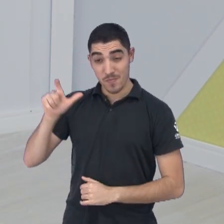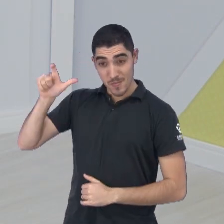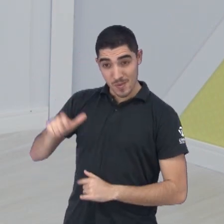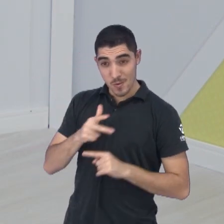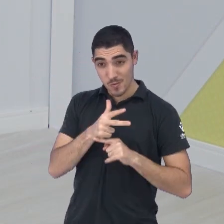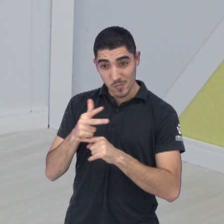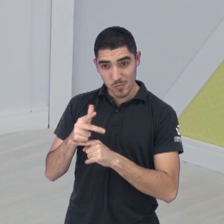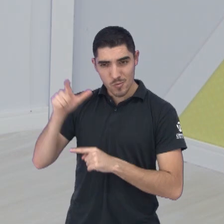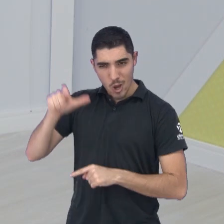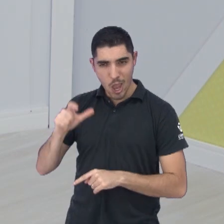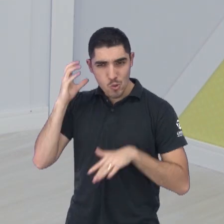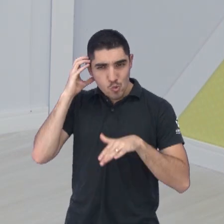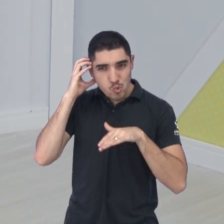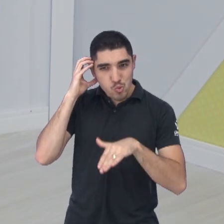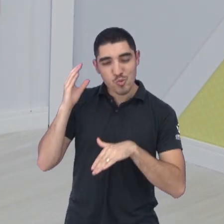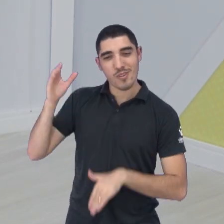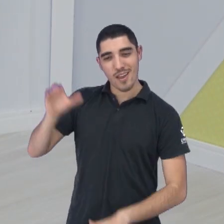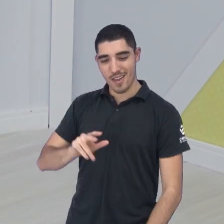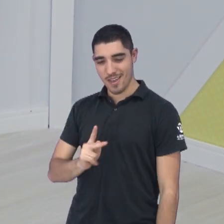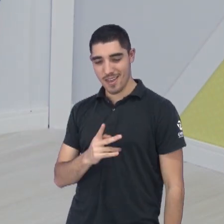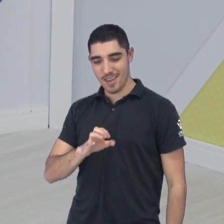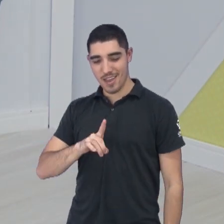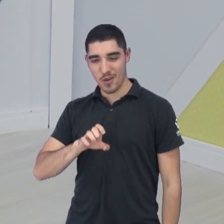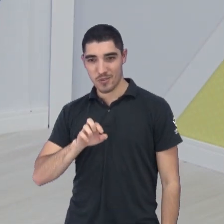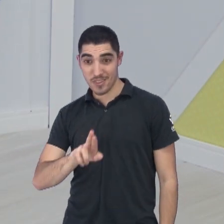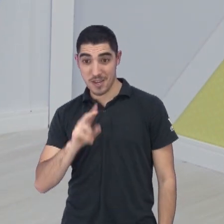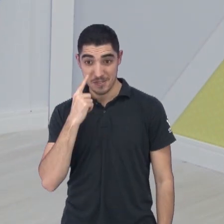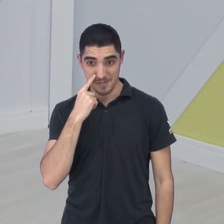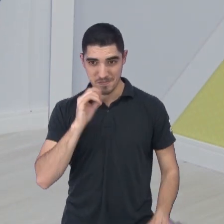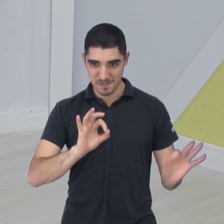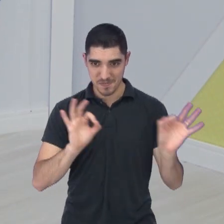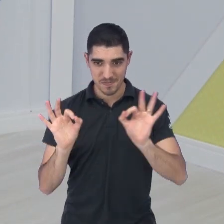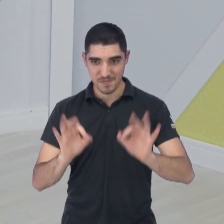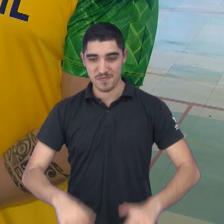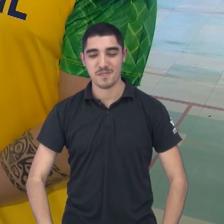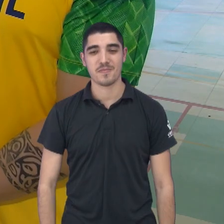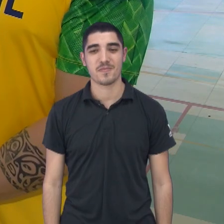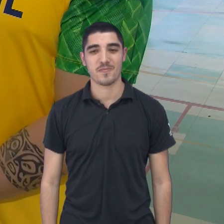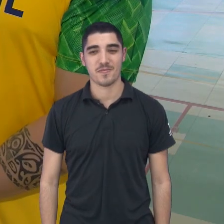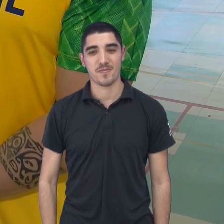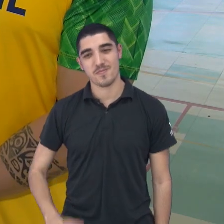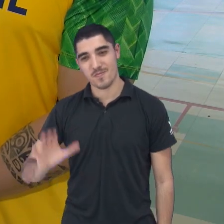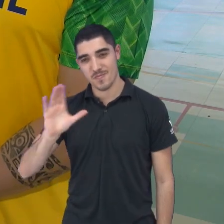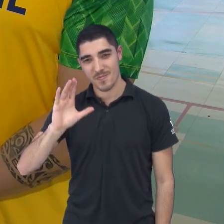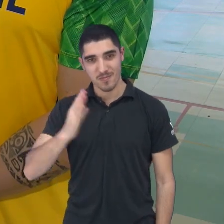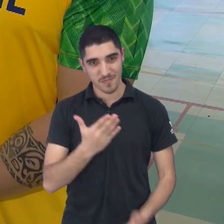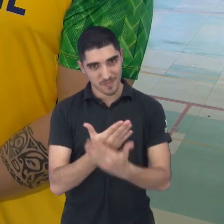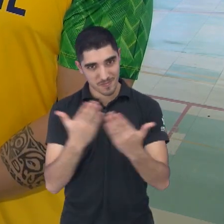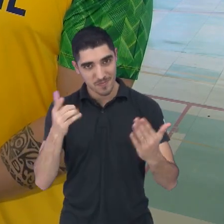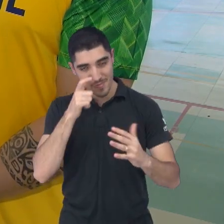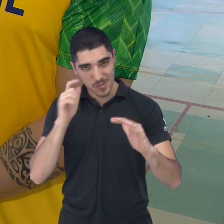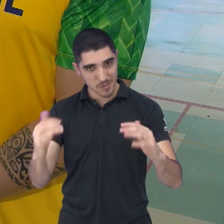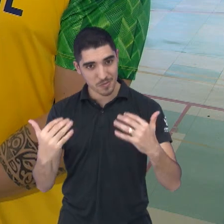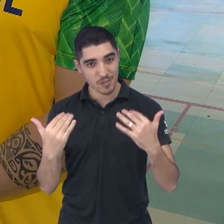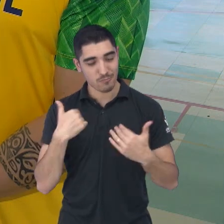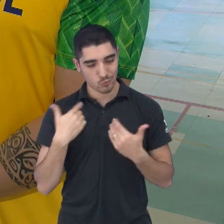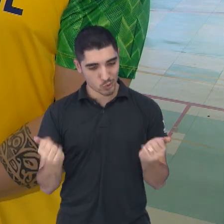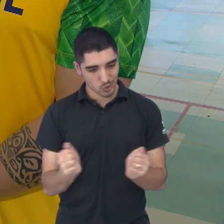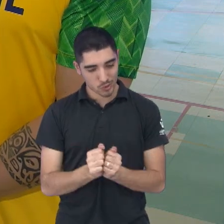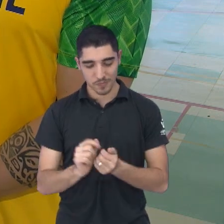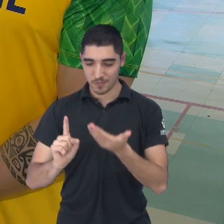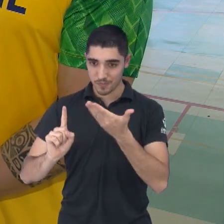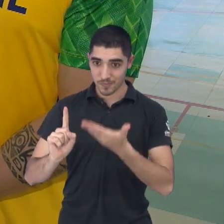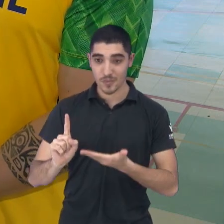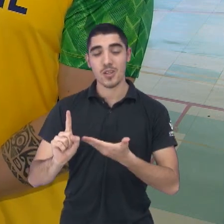do DJ Helder Soares. Solta, Matheus! Olá pessoal do Hora do Esporte, eu estou aqui hoje com o